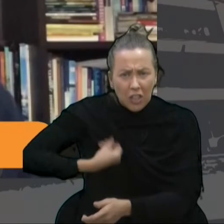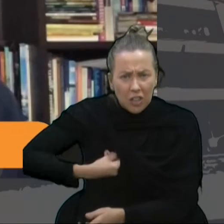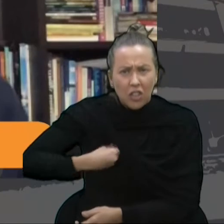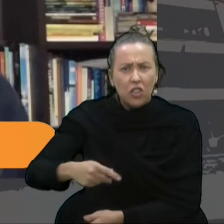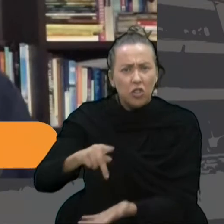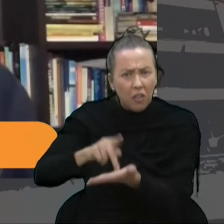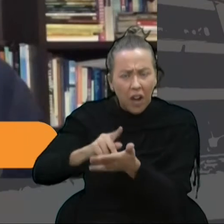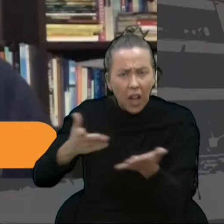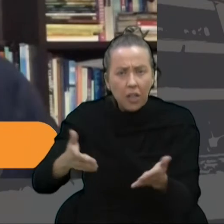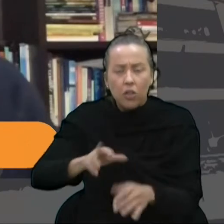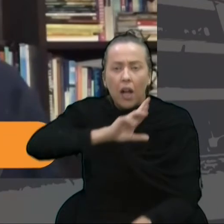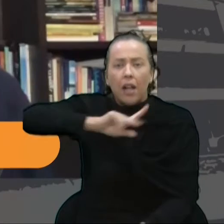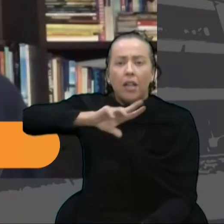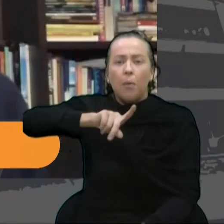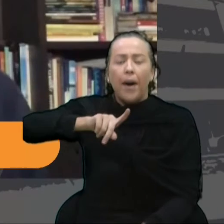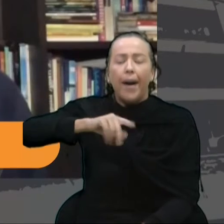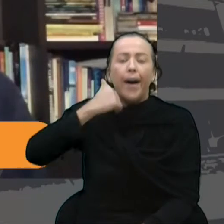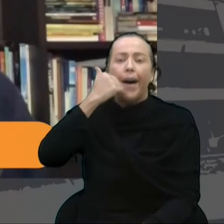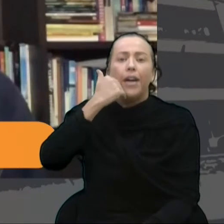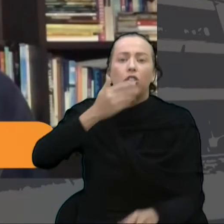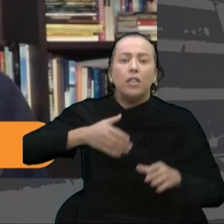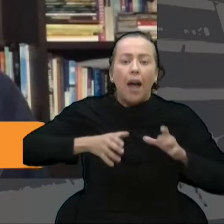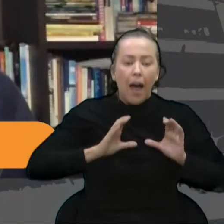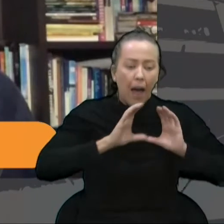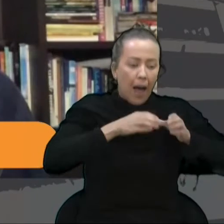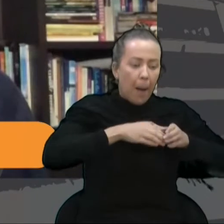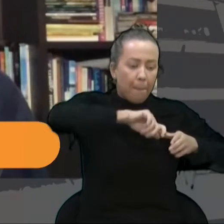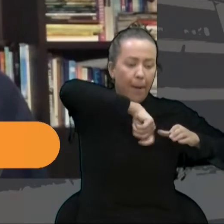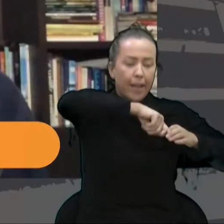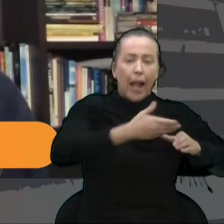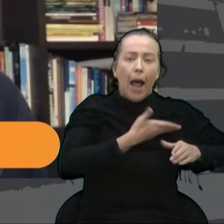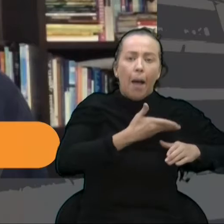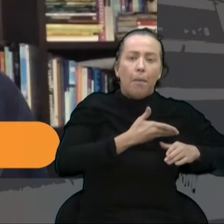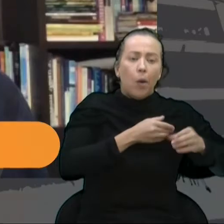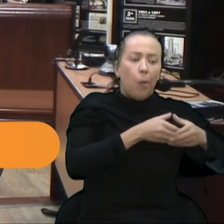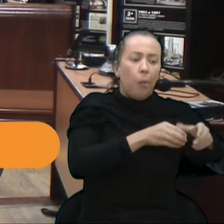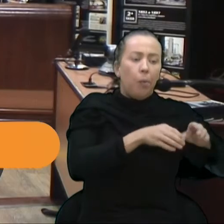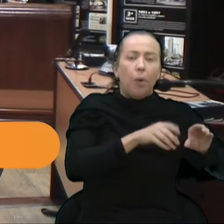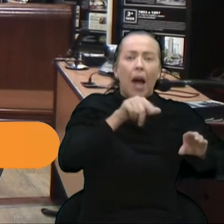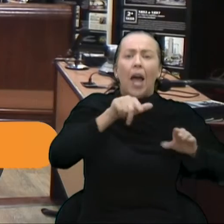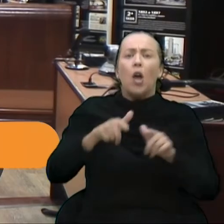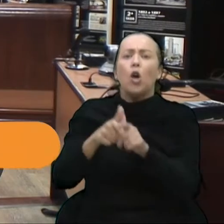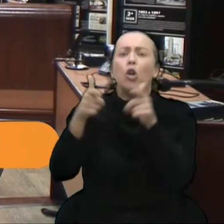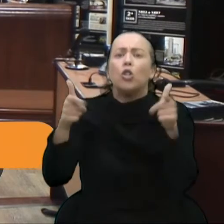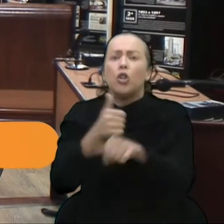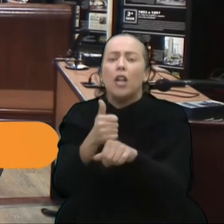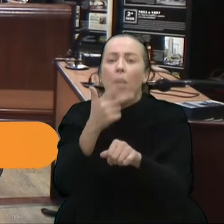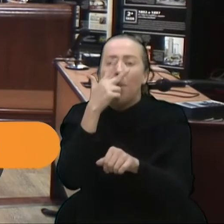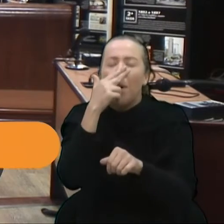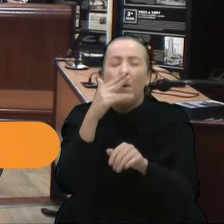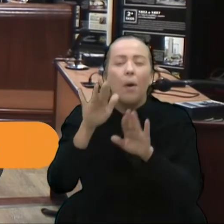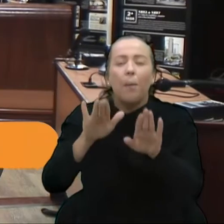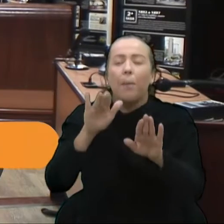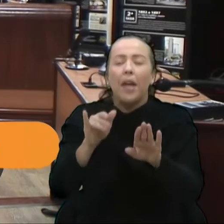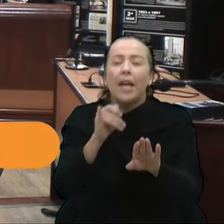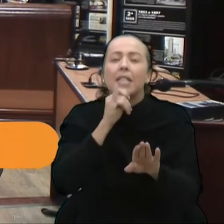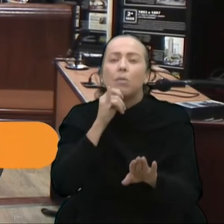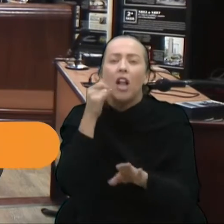adianta a gente ficar só no nosso círculo. Né? Virou um jornalismo de telefone, poderia ser assim?